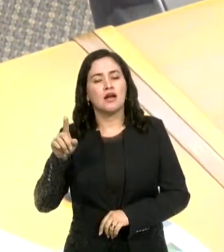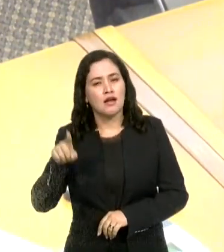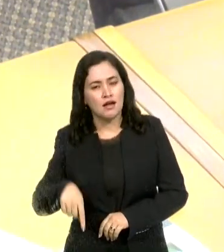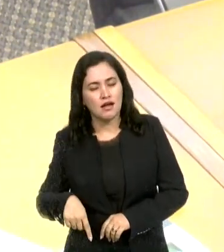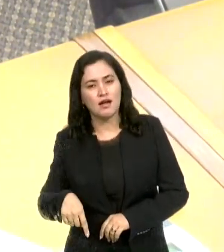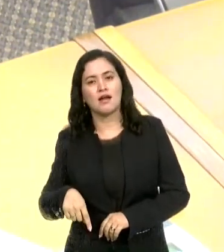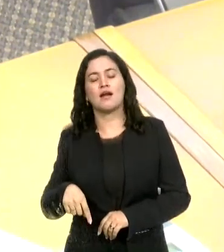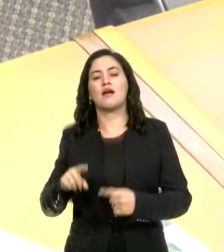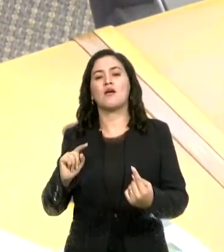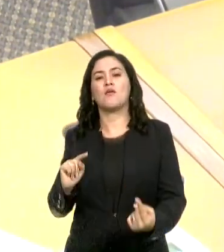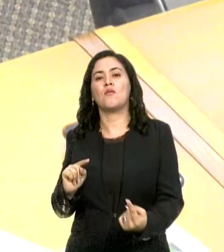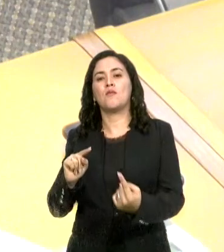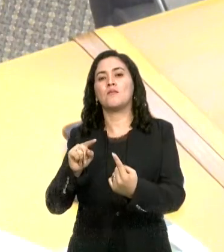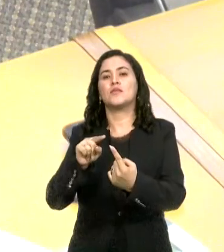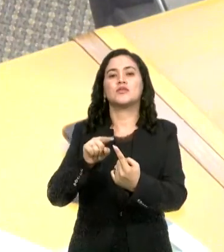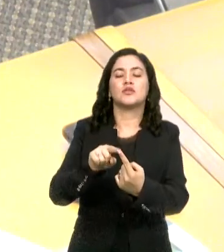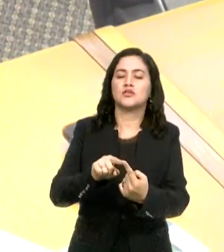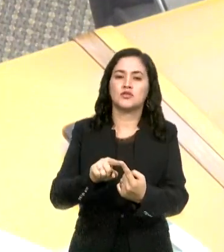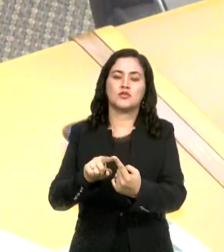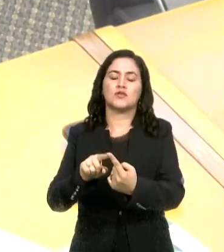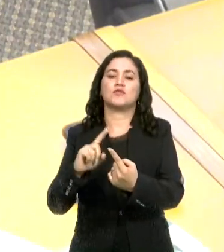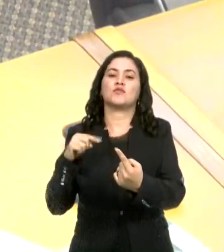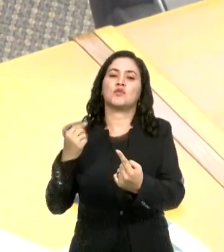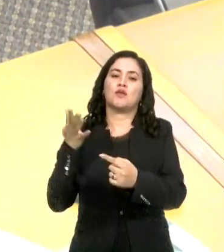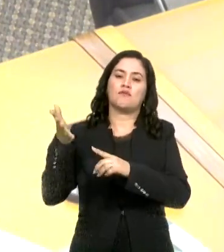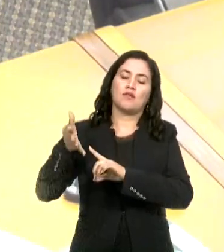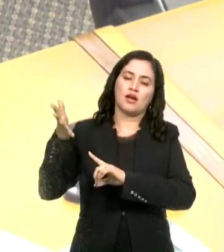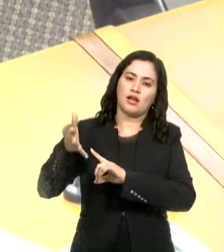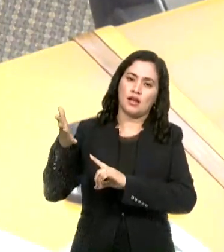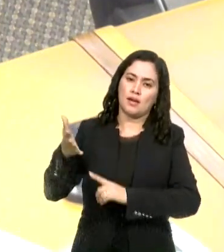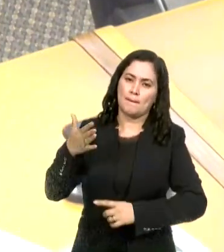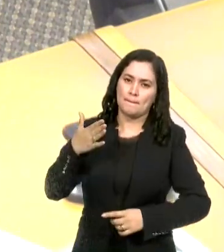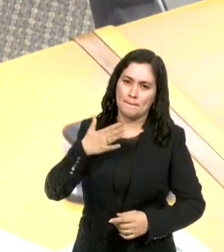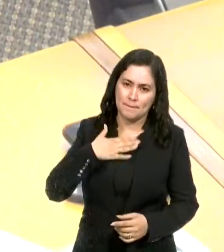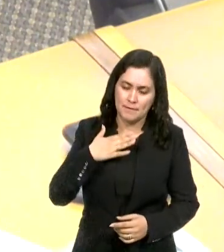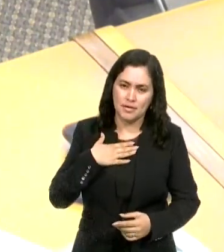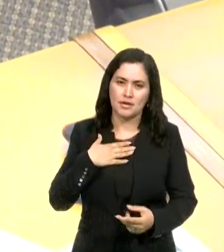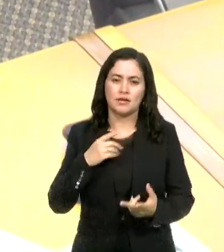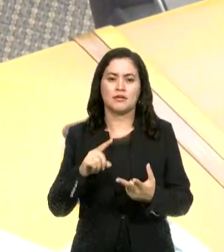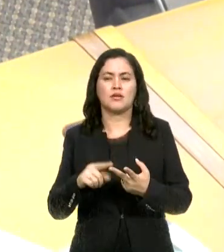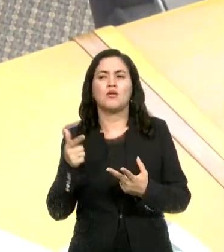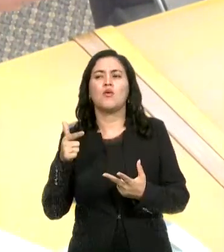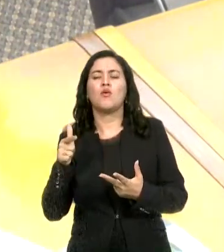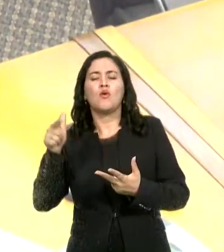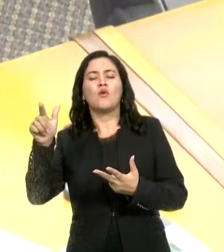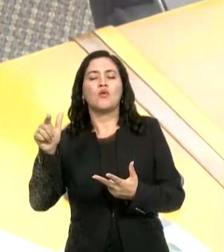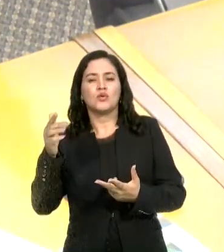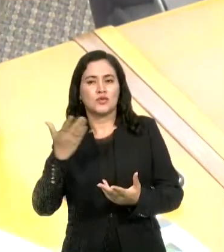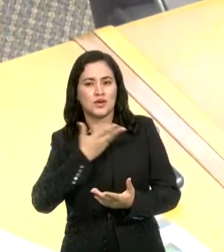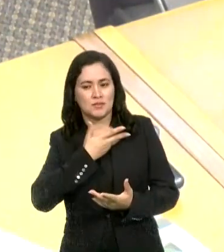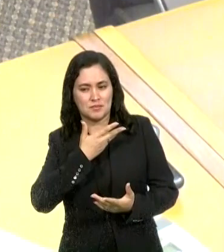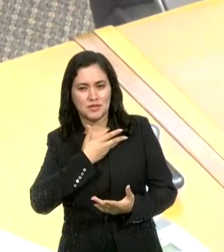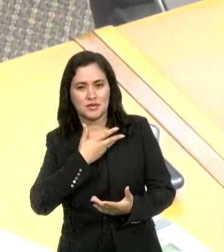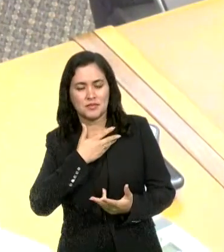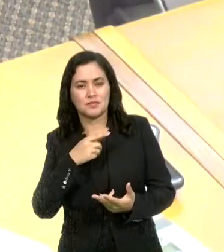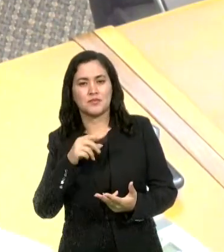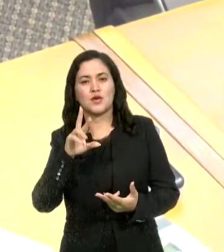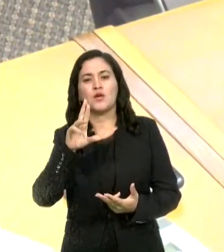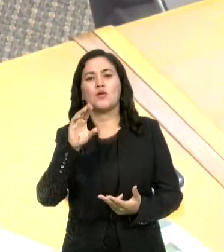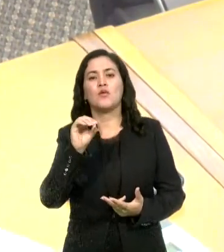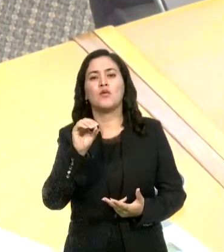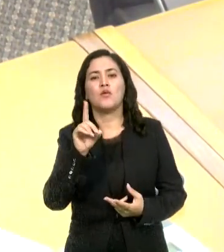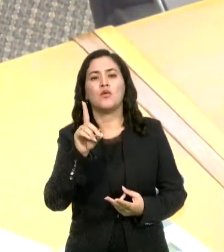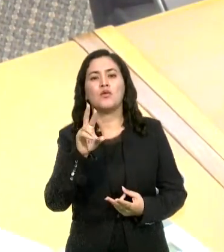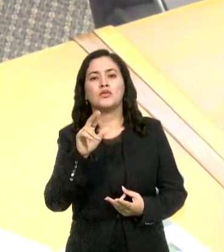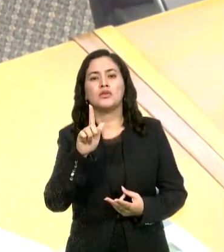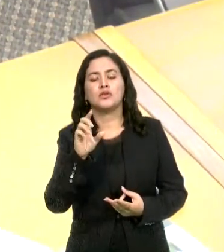nossa, não só minha, do deputado Zé Inácio, mas vários outros colegas, próprio Rodrigo, que está aqui